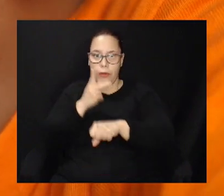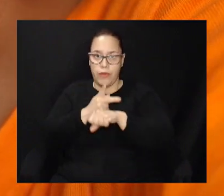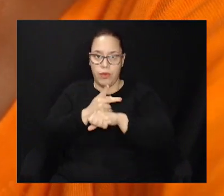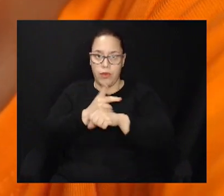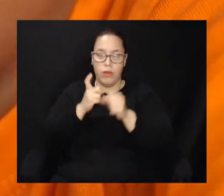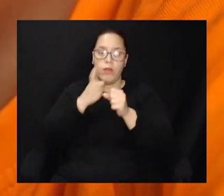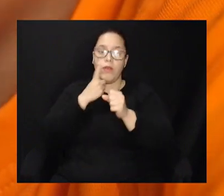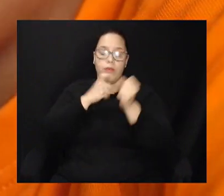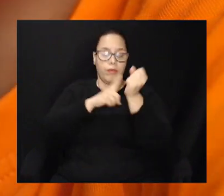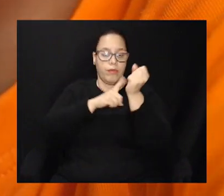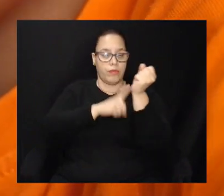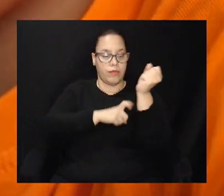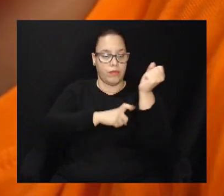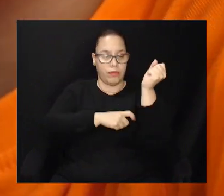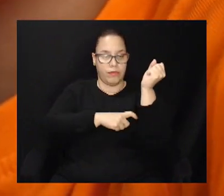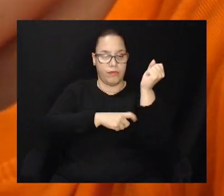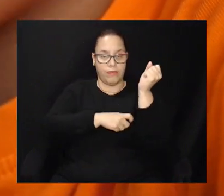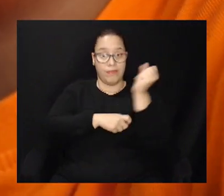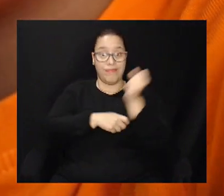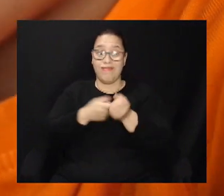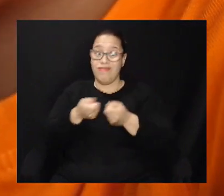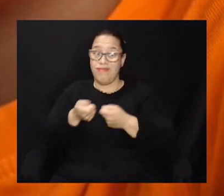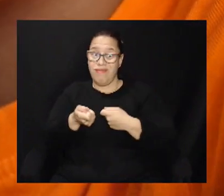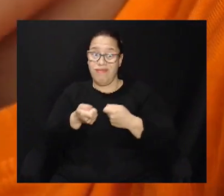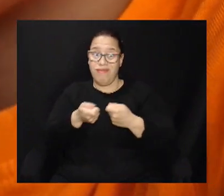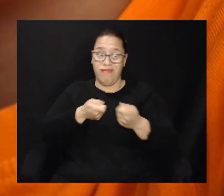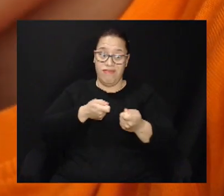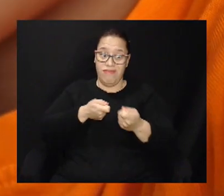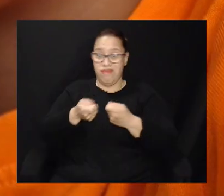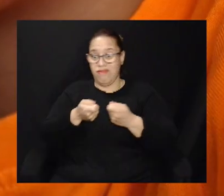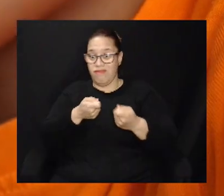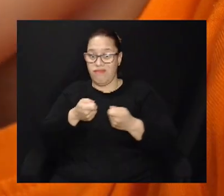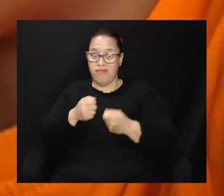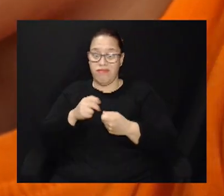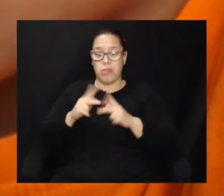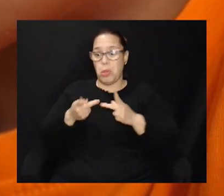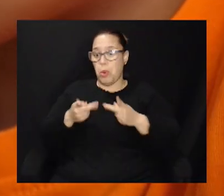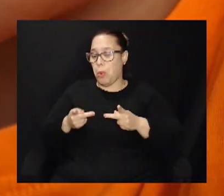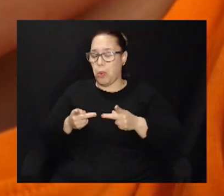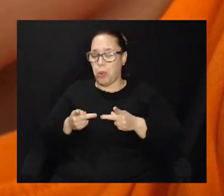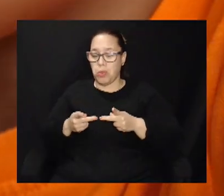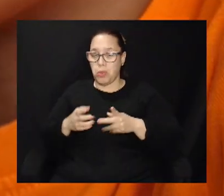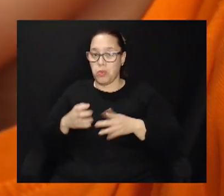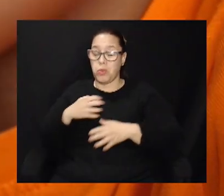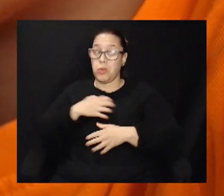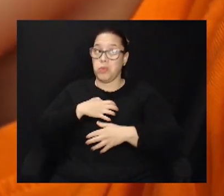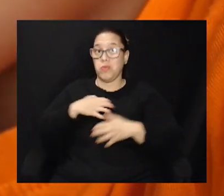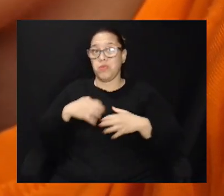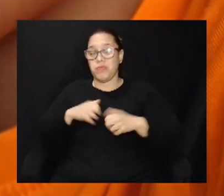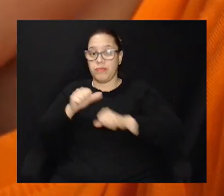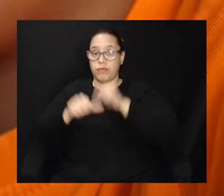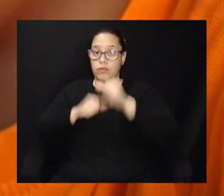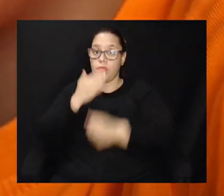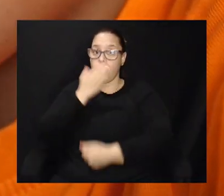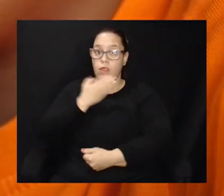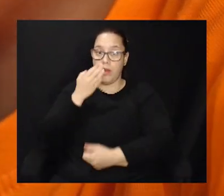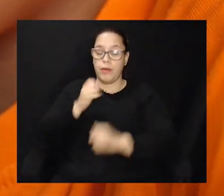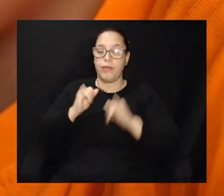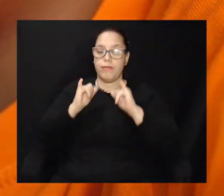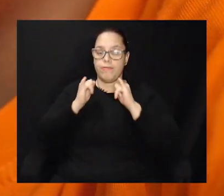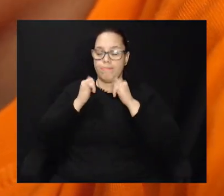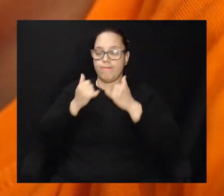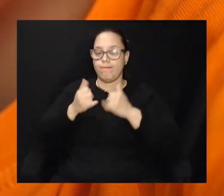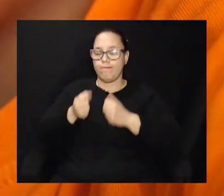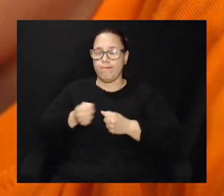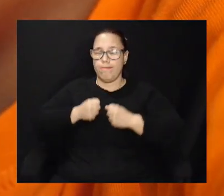corpo tem que lidar, né, liberando hormônios ali para o nosso corpo conseguir transformar esse açúcar em energia. O problema é que